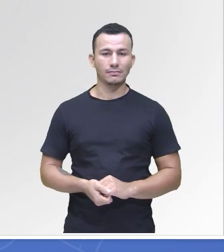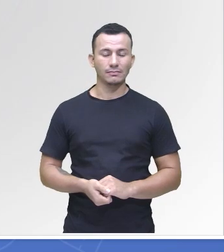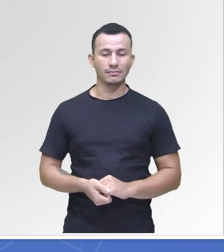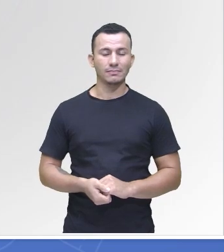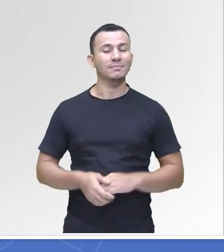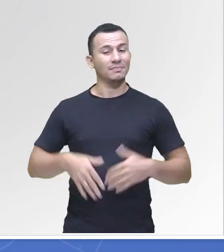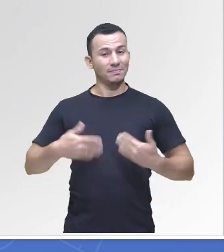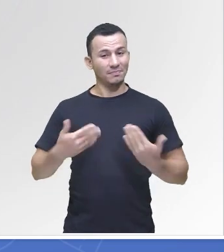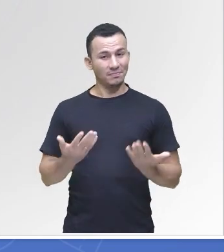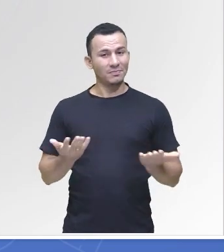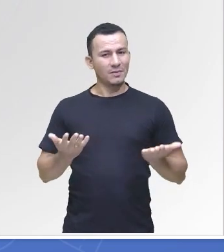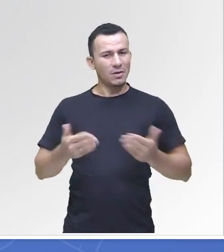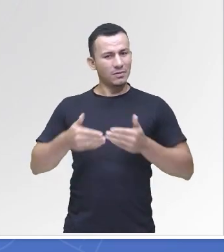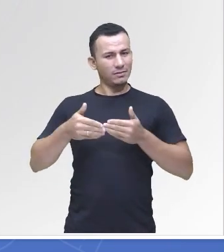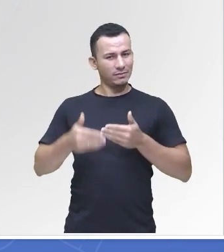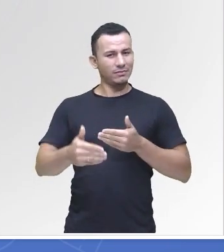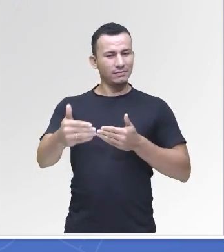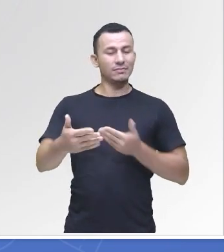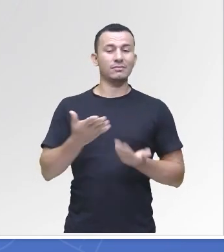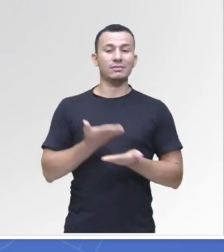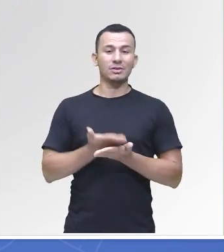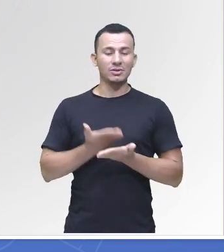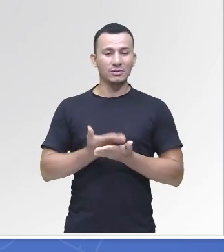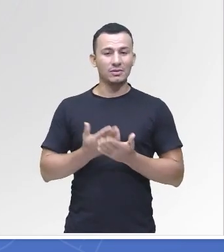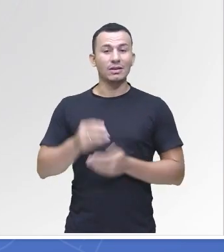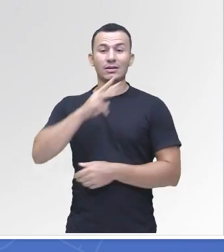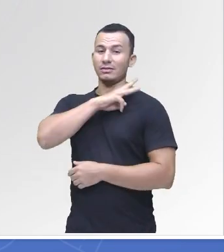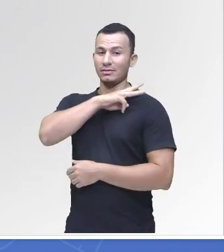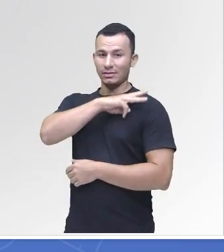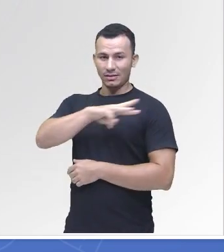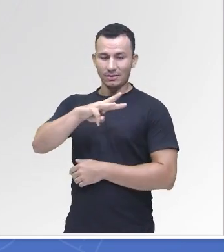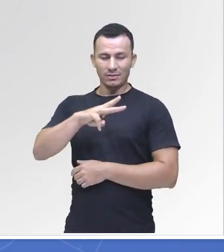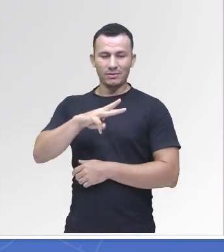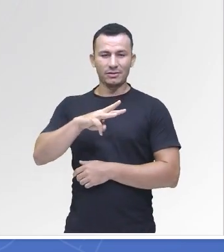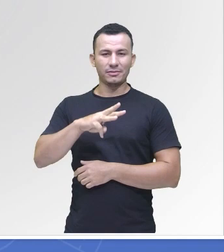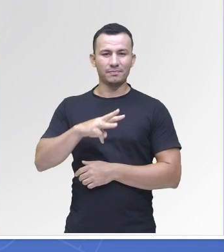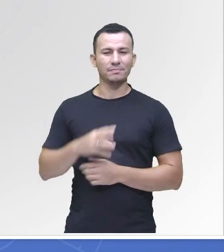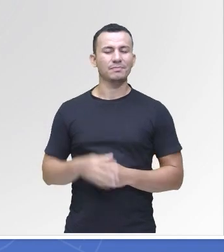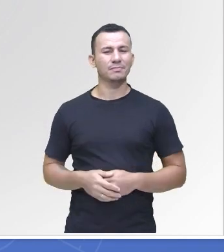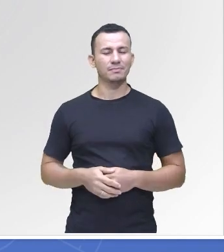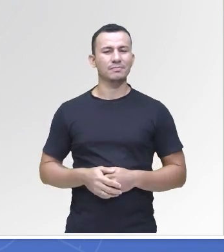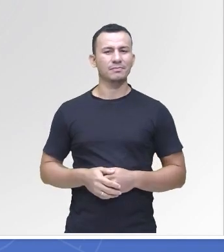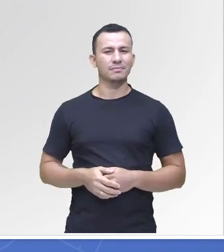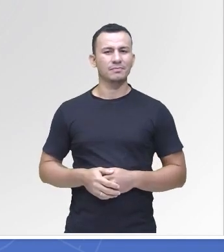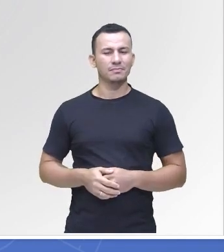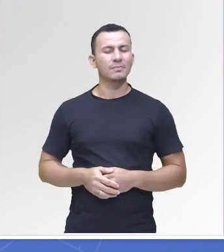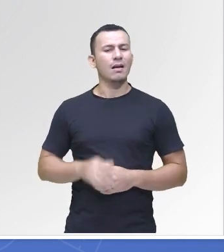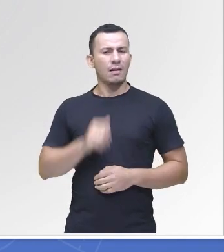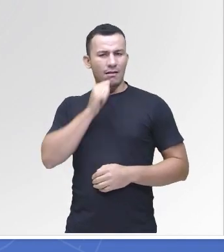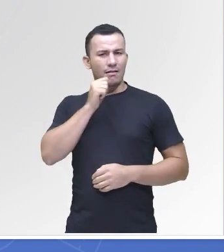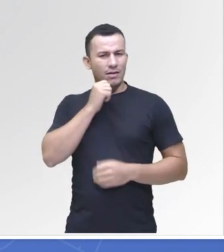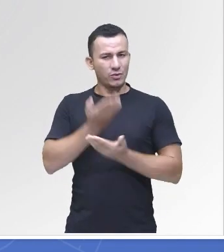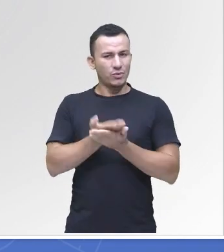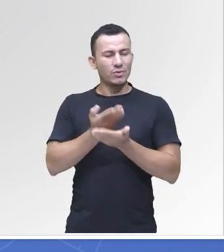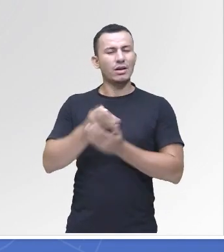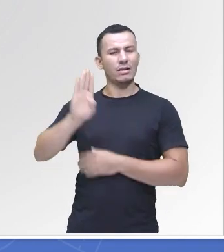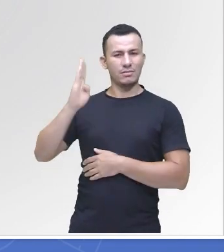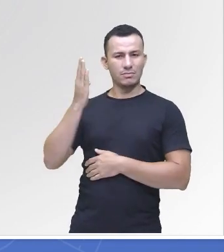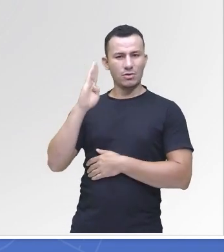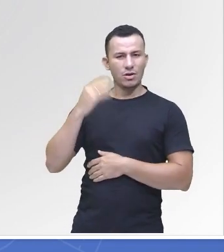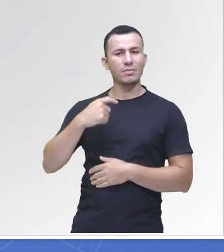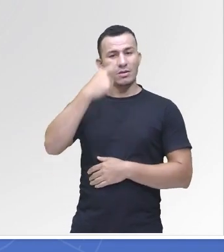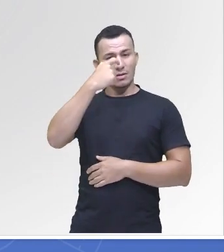Muito bem, né? Então vamos continuar aí a nossa aula do terceiro ano, vamos continuar com o nosso componente de biologia, né? Então sou